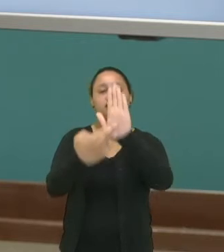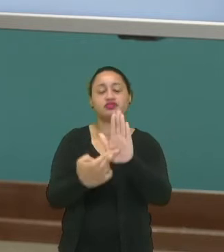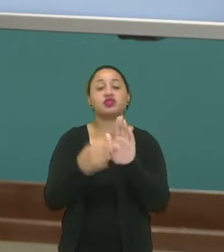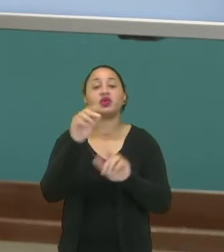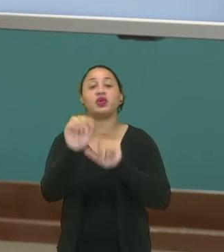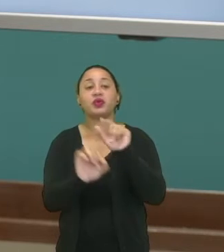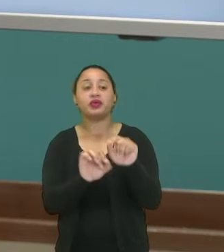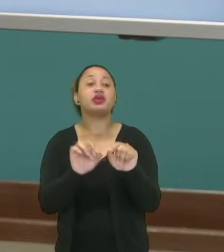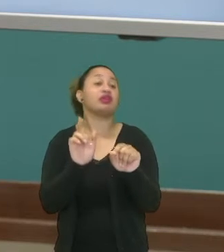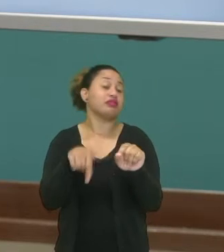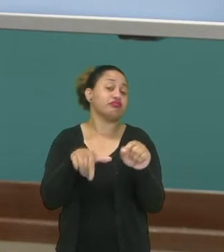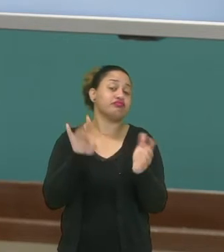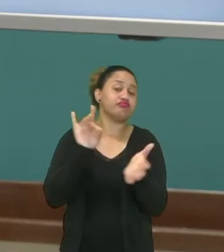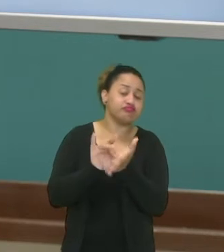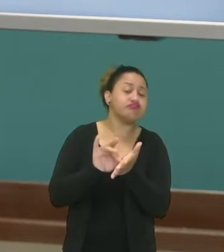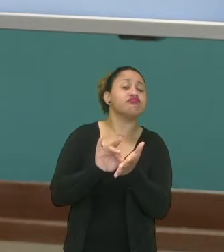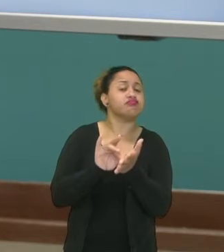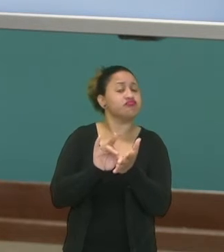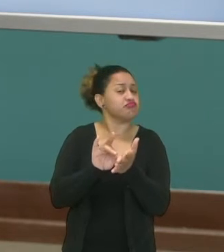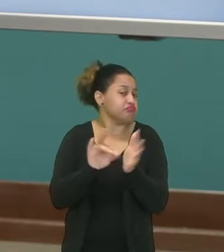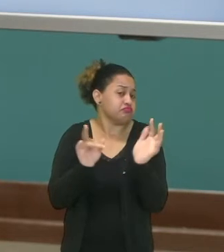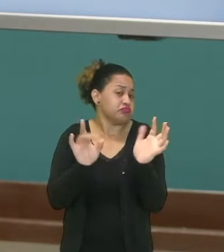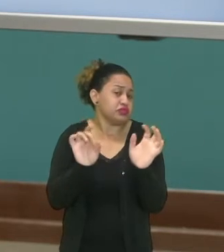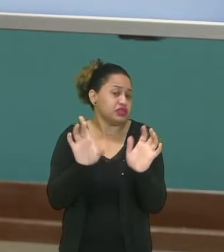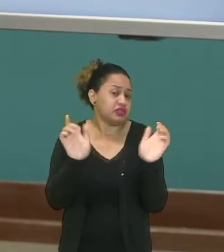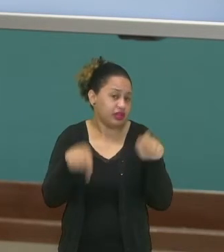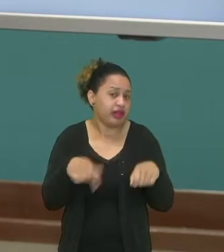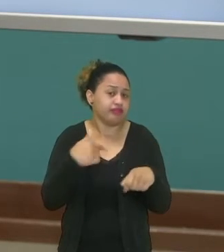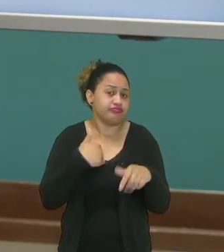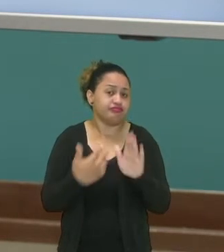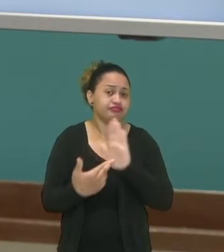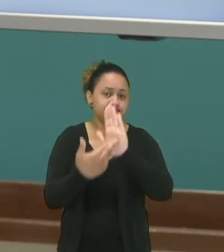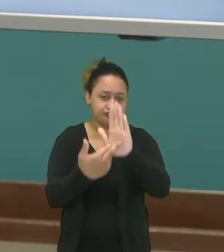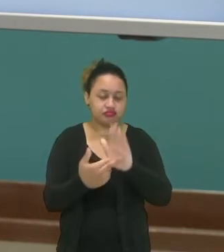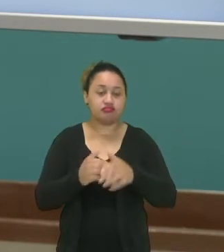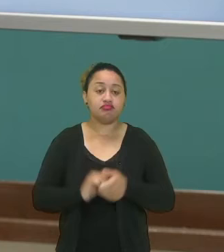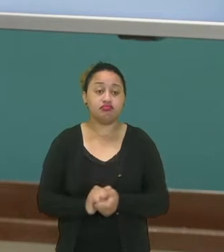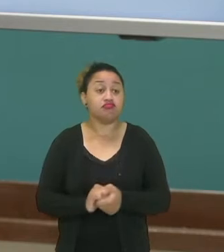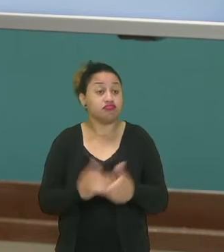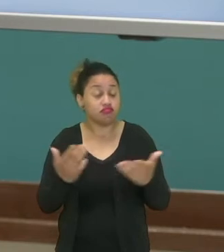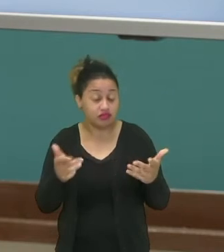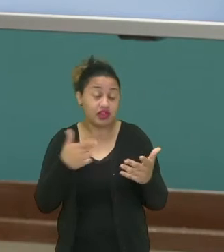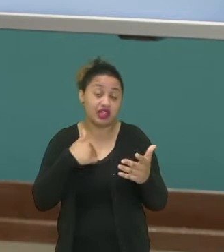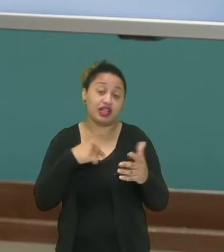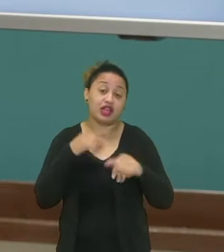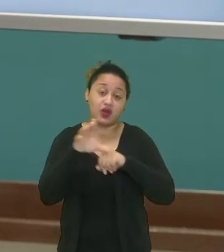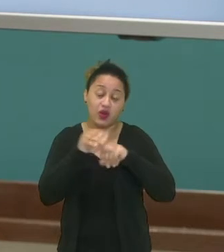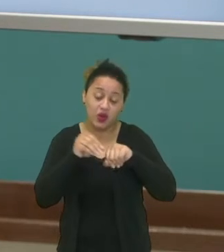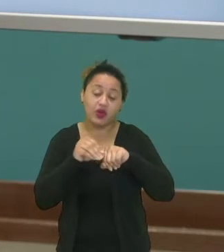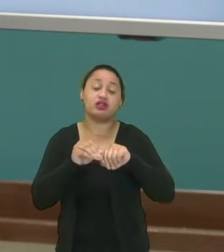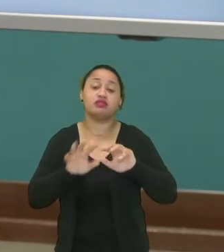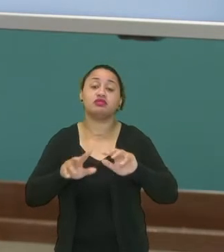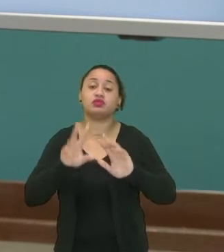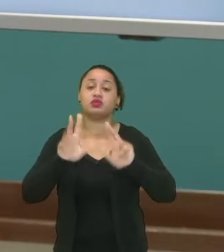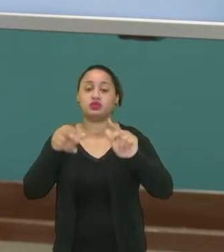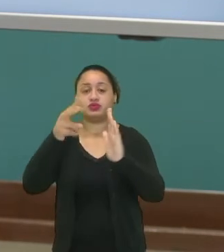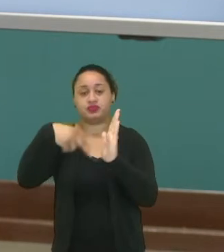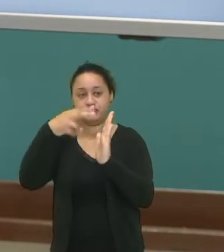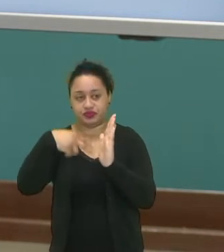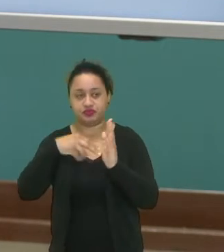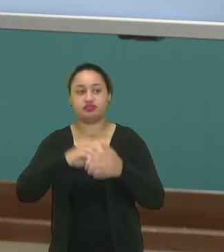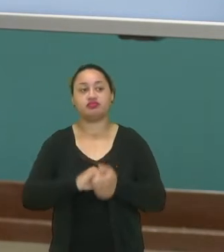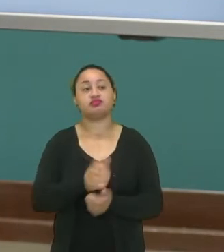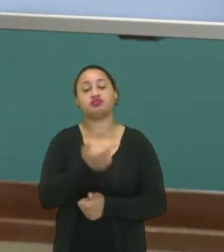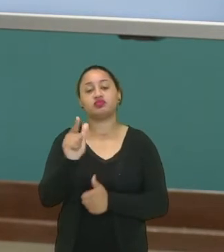quais por si só já são suficientes para justificar, geralmente de amplo conhecimento dos leitores. Outro argumento